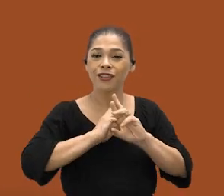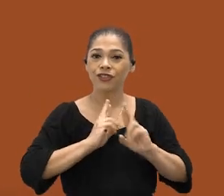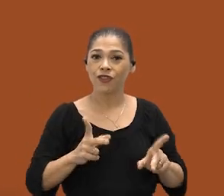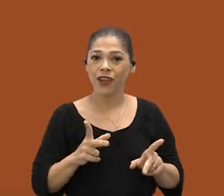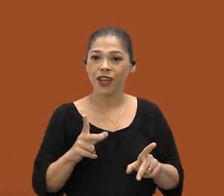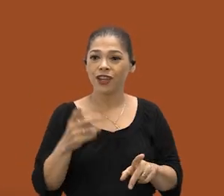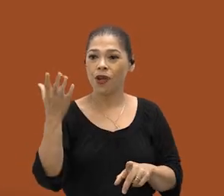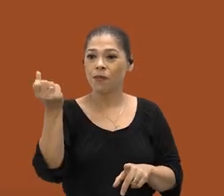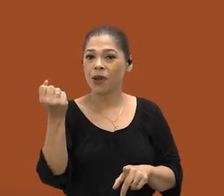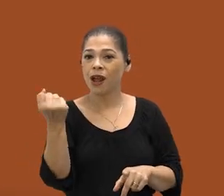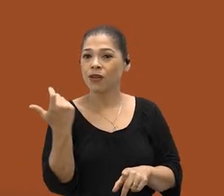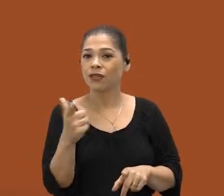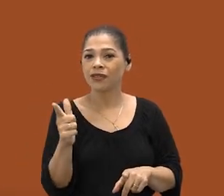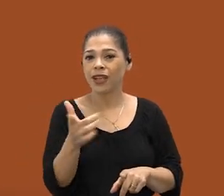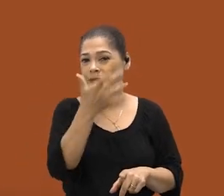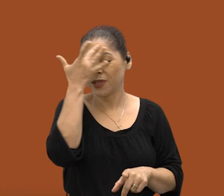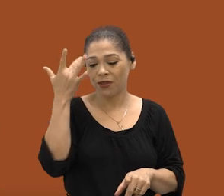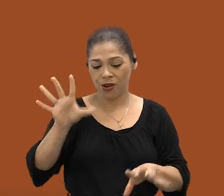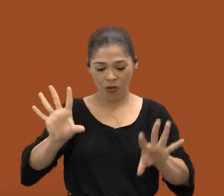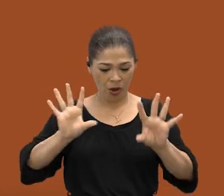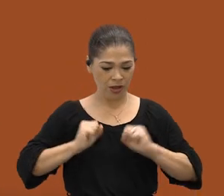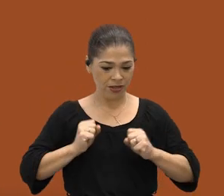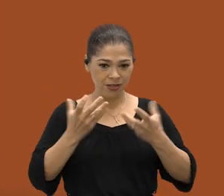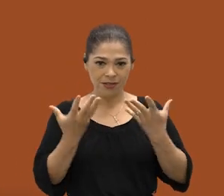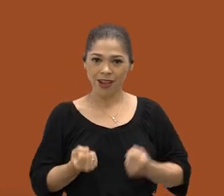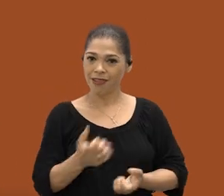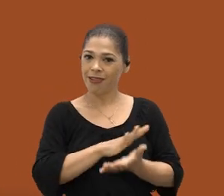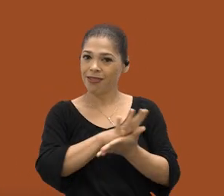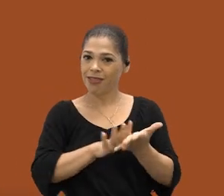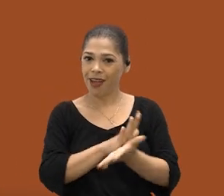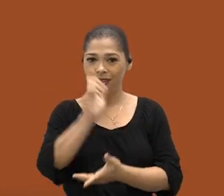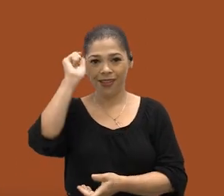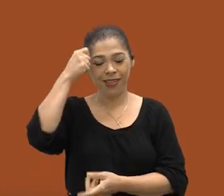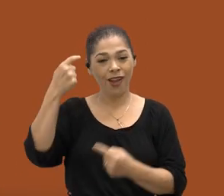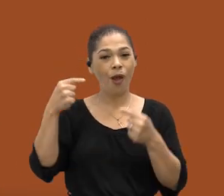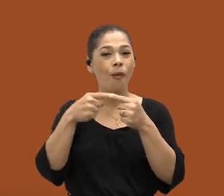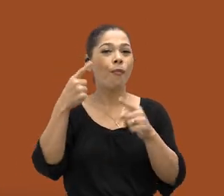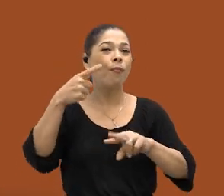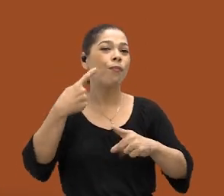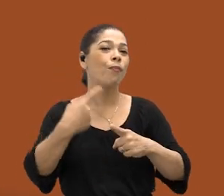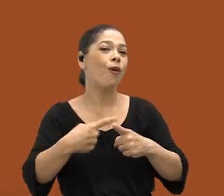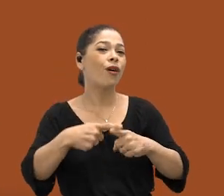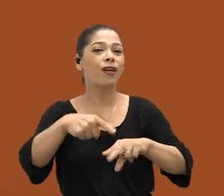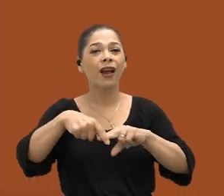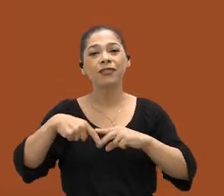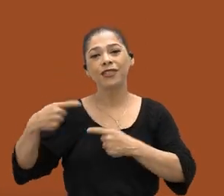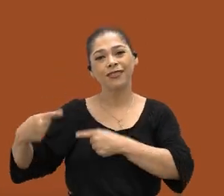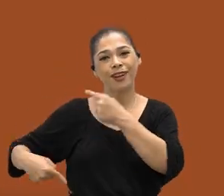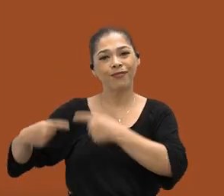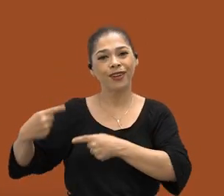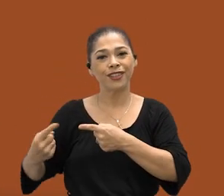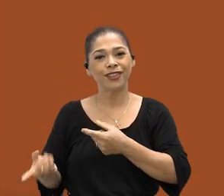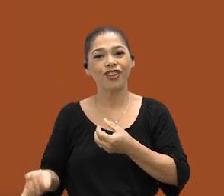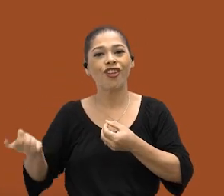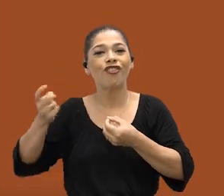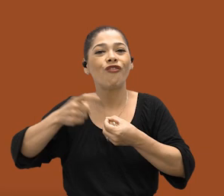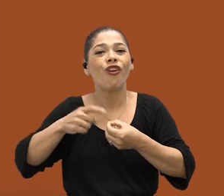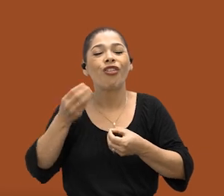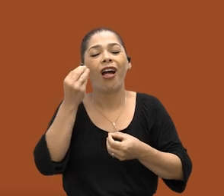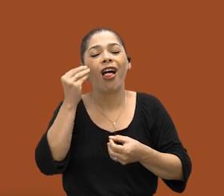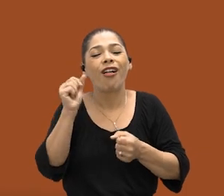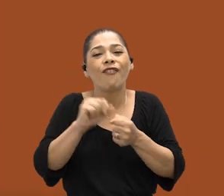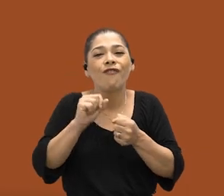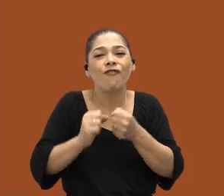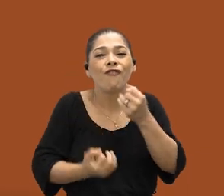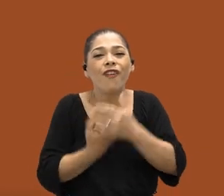em geral se essa pessoa não assim não se identifica né como negro tá muito atrelado essa política reiterada